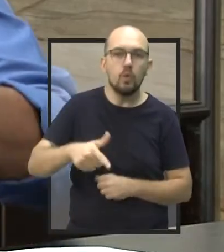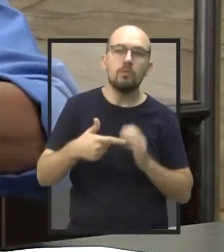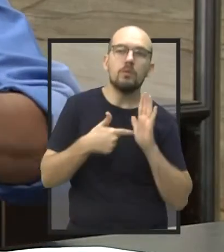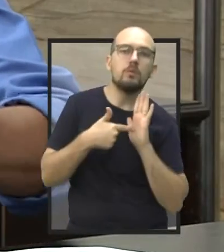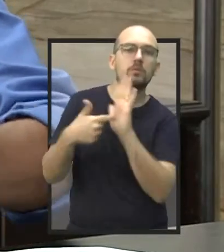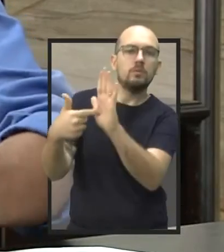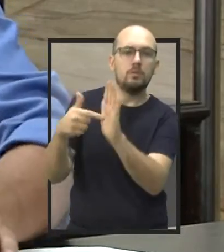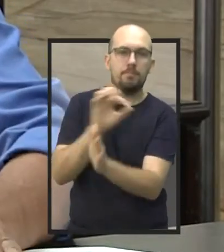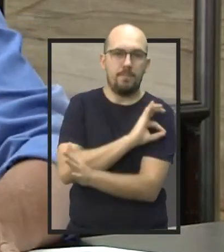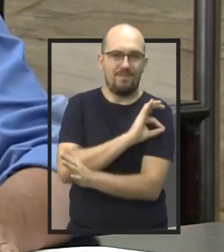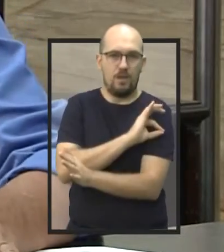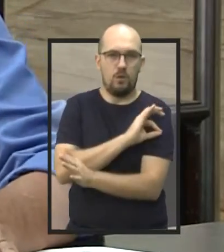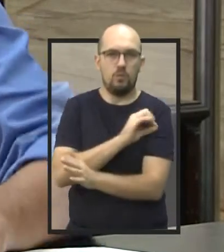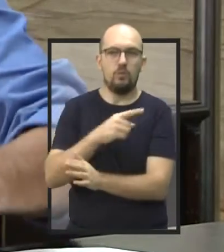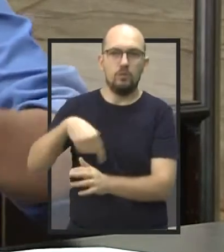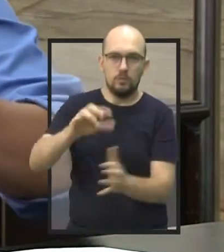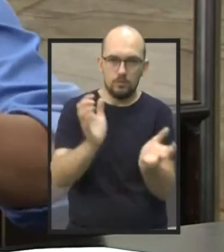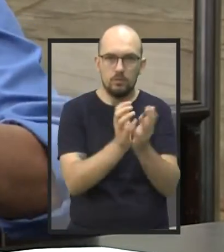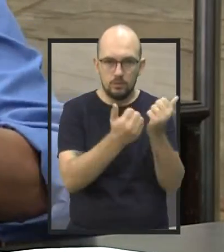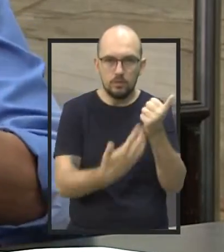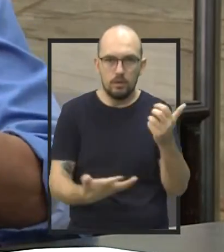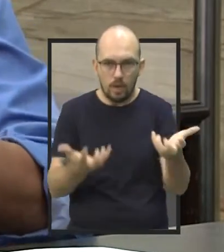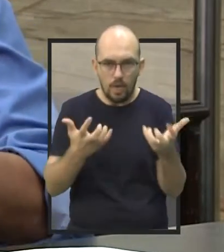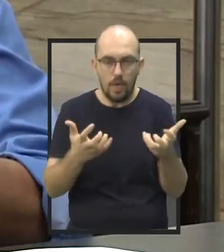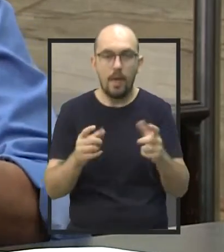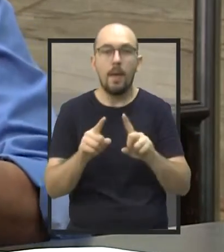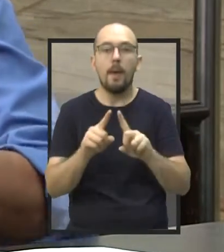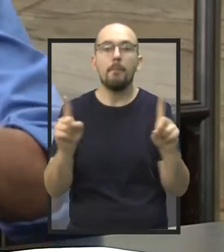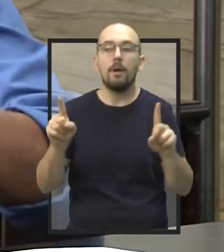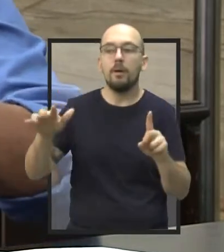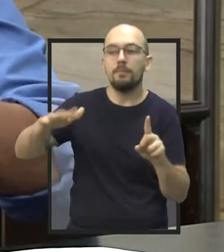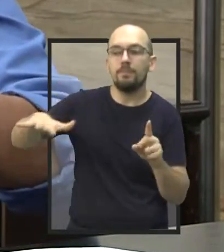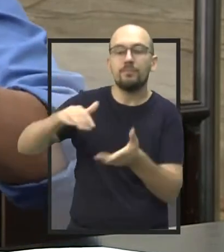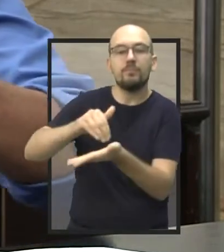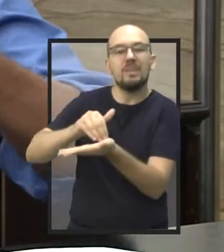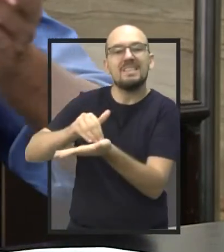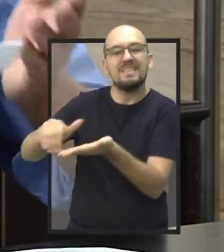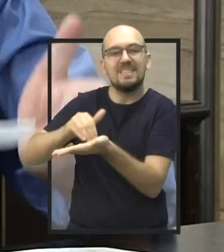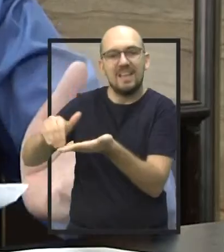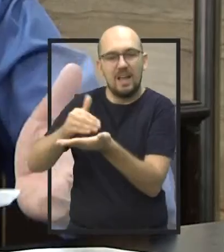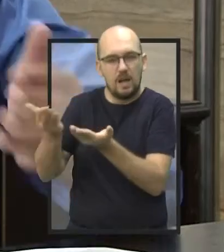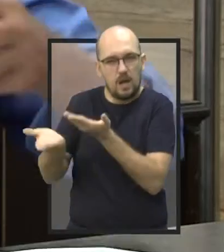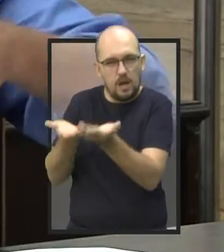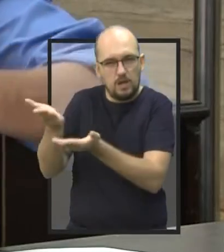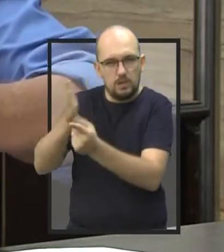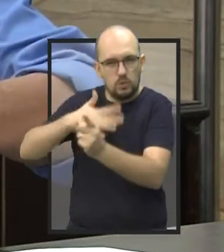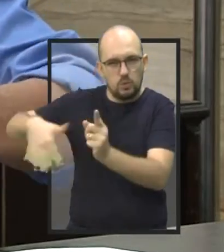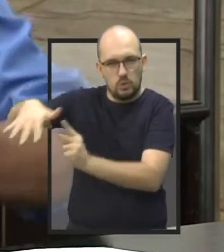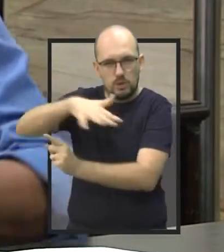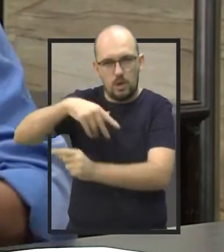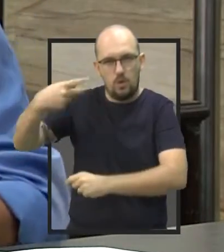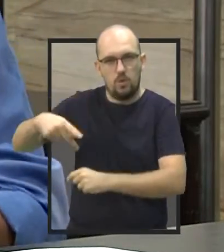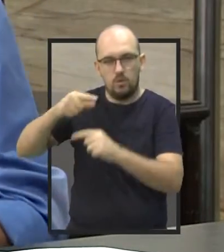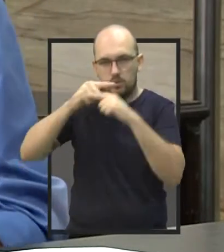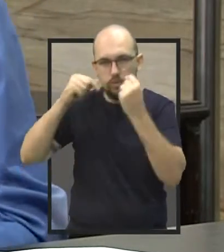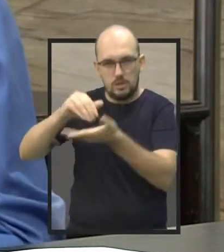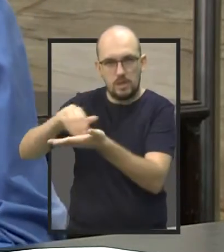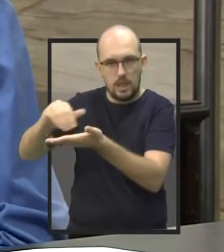documentação. E o que estava acontecendo? A Secretaria de Desenvolvimento e Assistência Social do